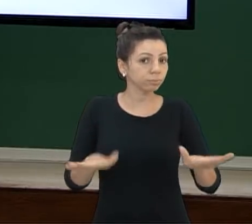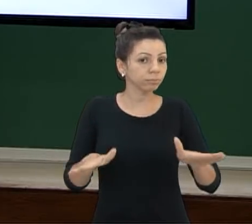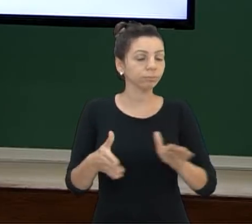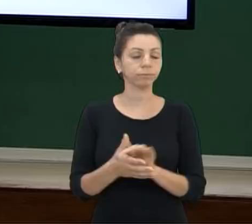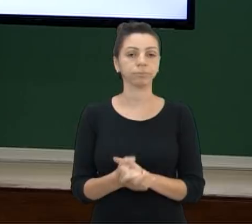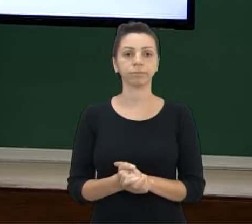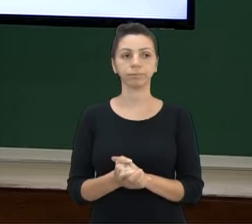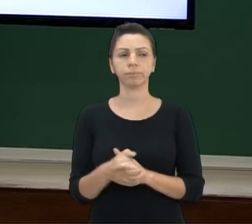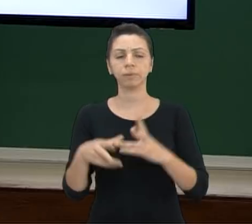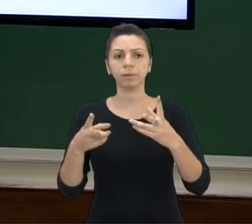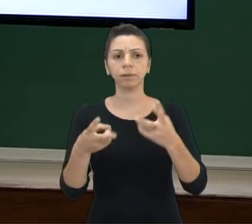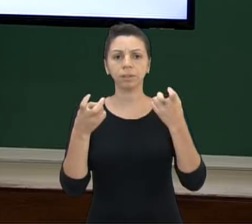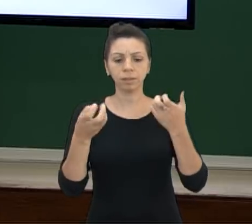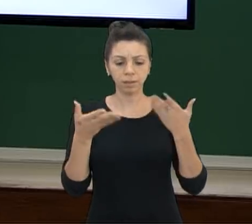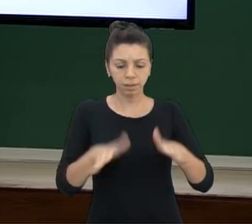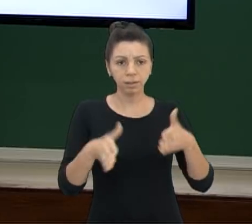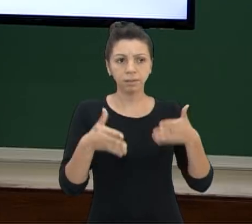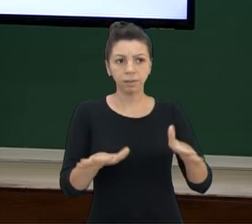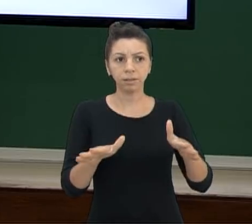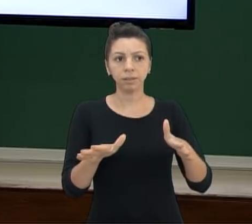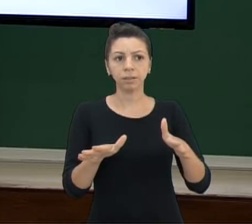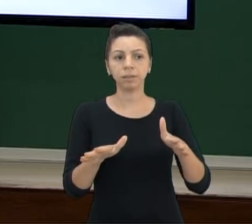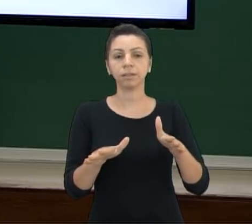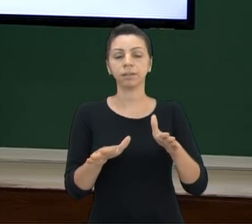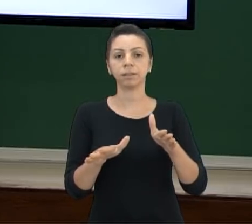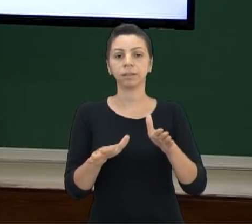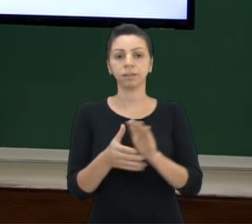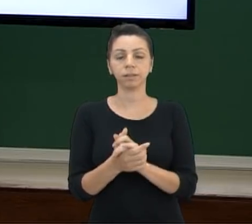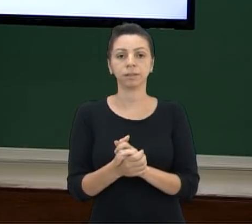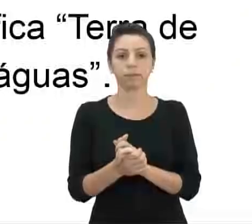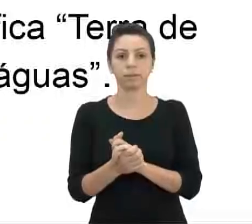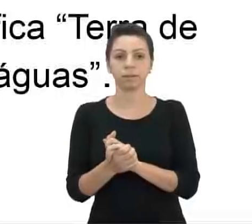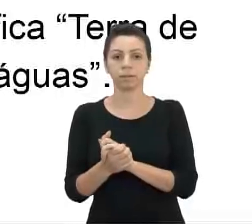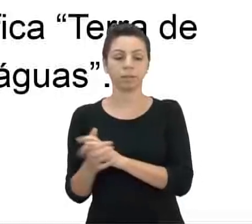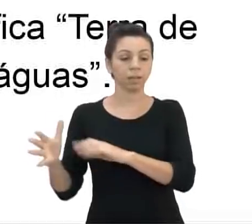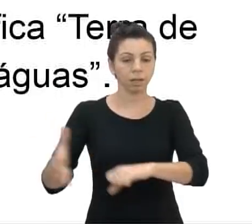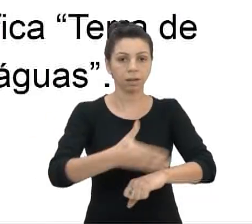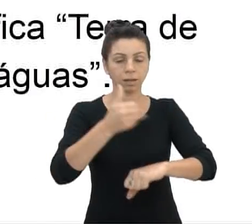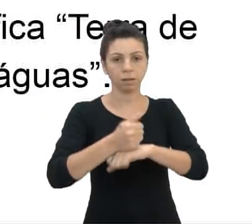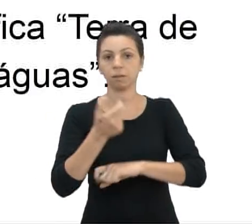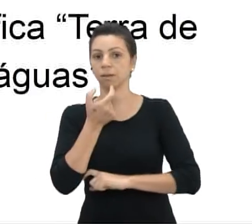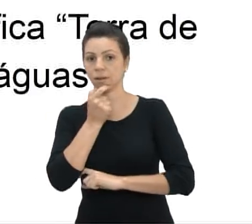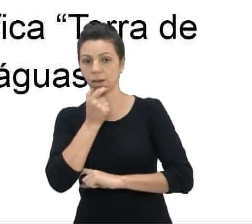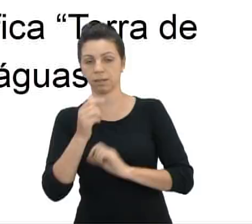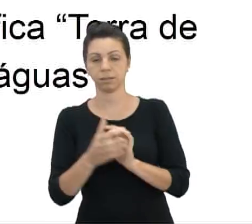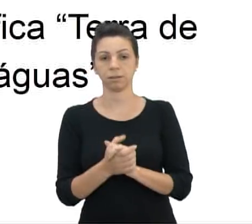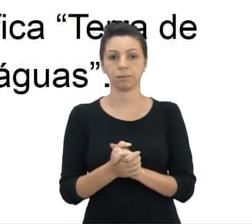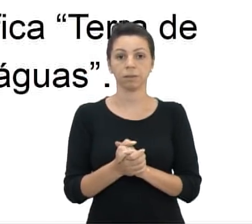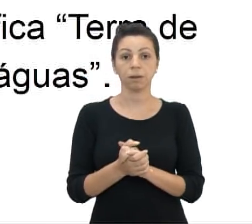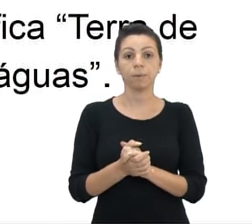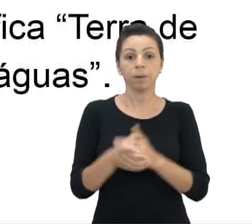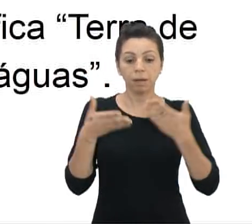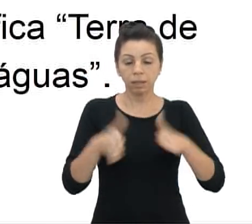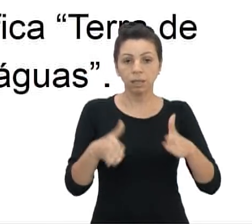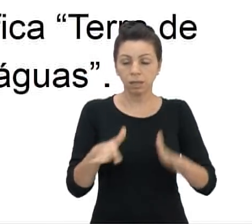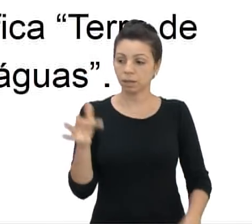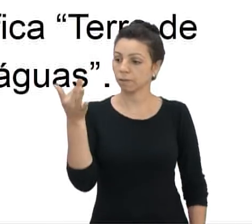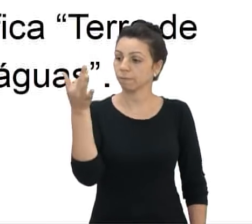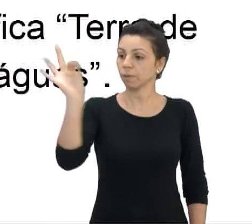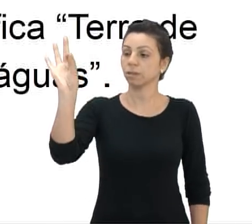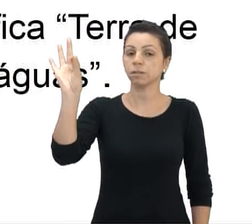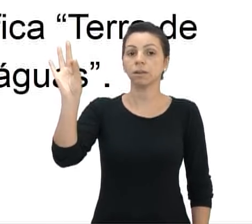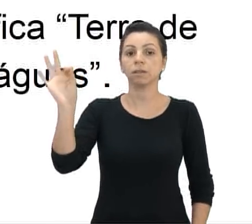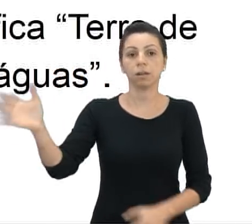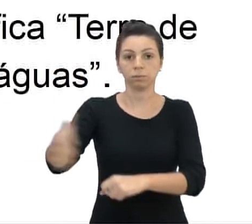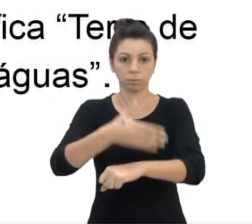vamos perceber ali, ó, a Guiana ou Guiana, que é de colonização inglesa, a Guiana francesa, como o próprio nome diz, a